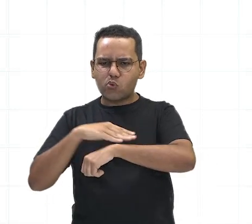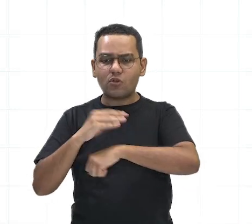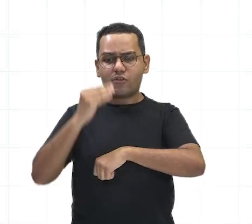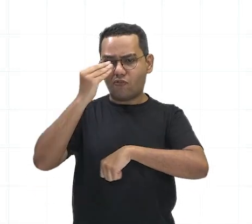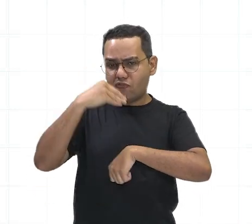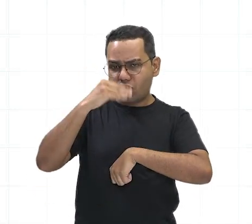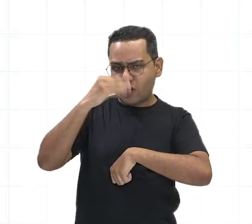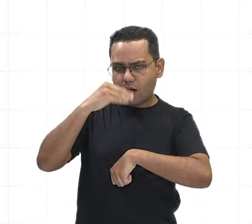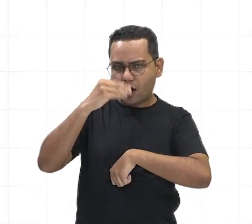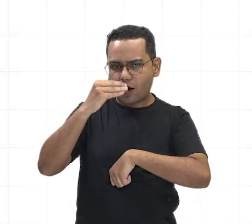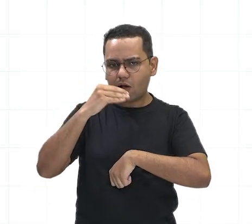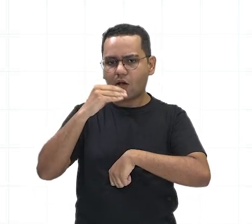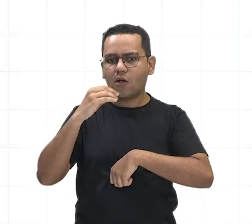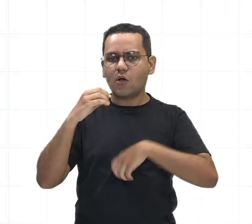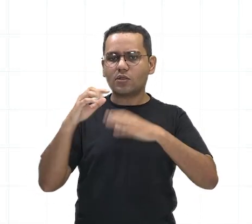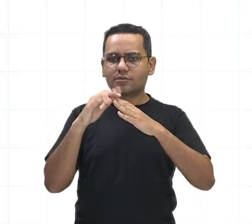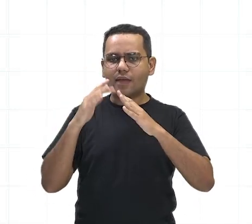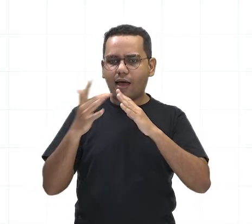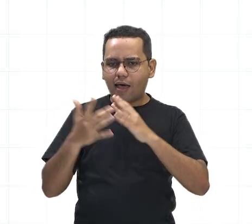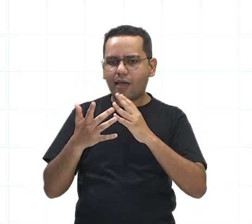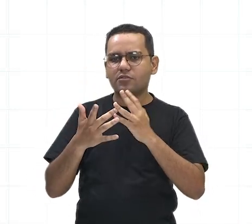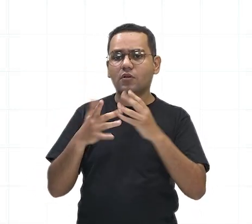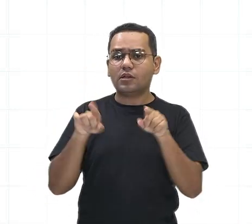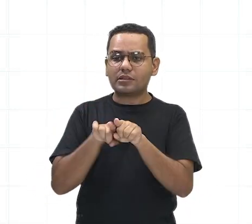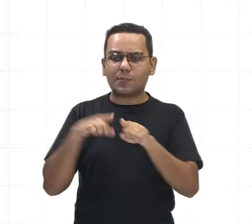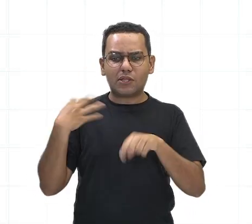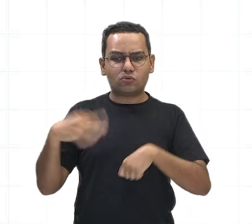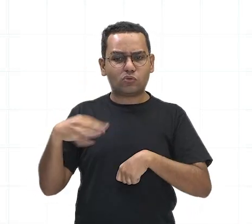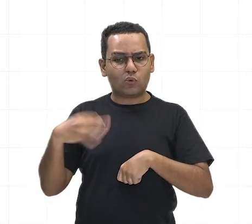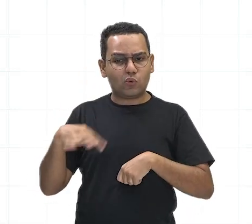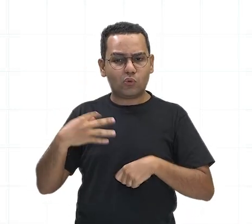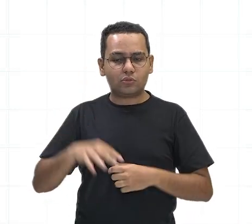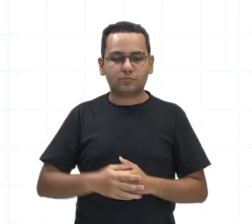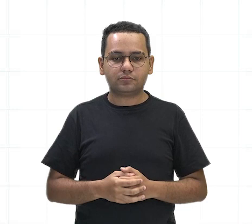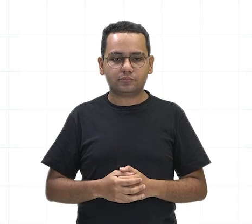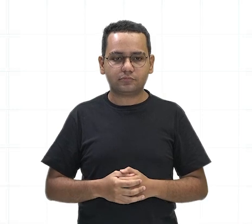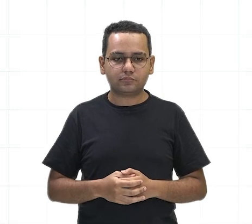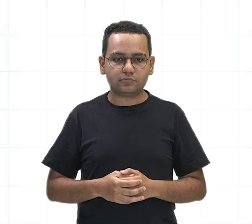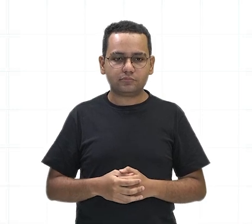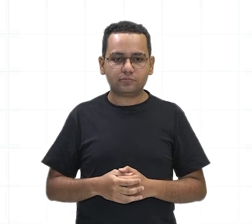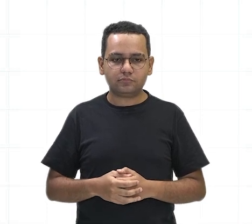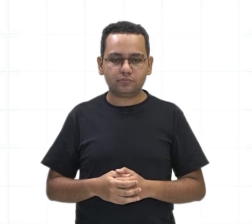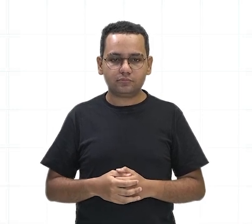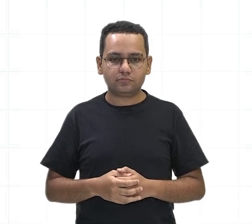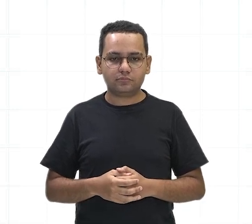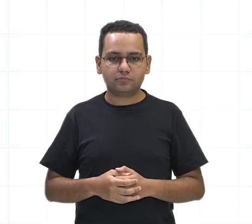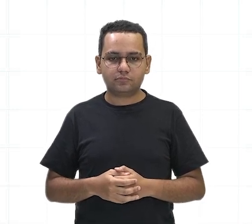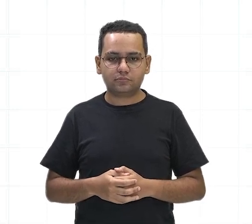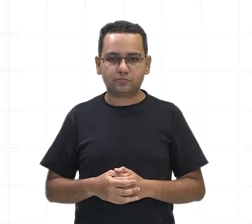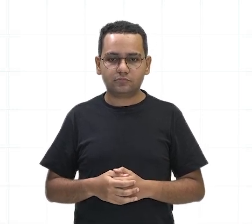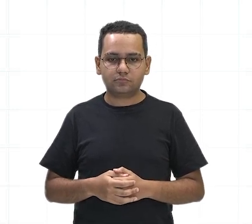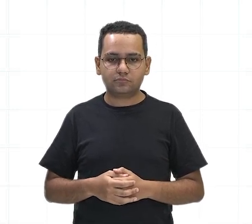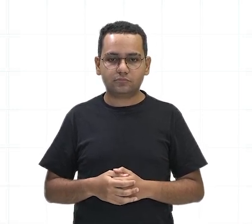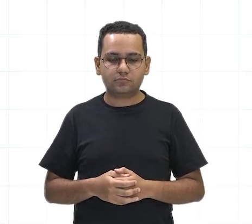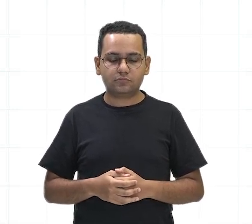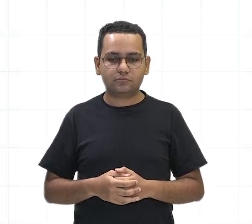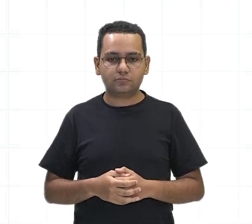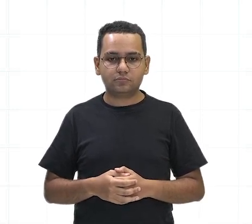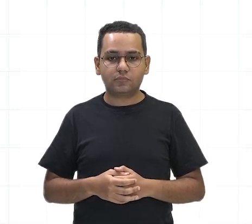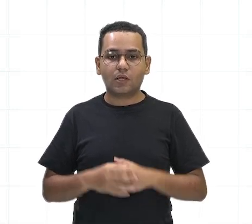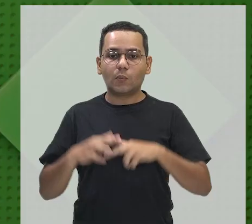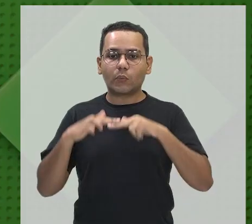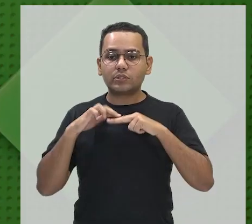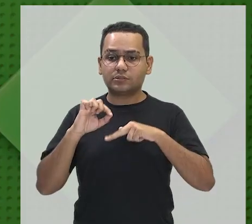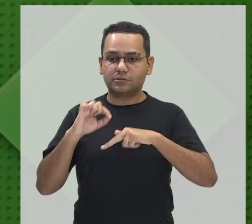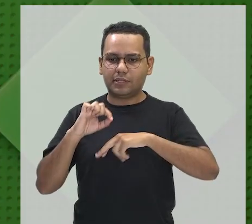a sensibilidade tátil e a dor. Então, a característica comum aí da hanseníase é o surgimento